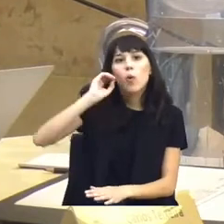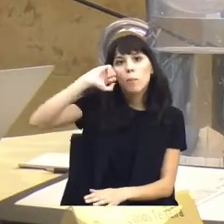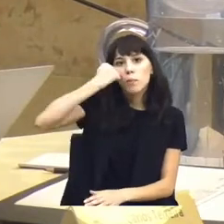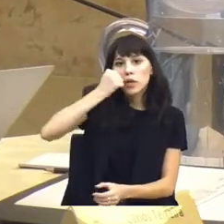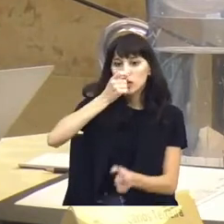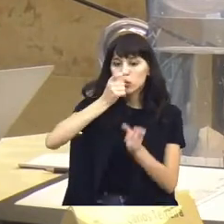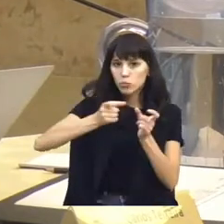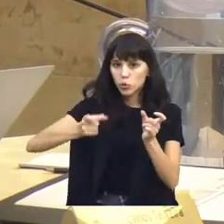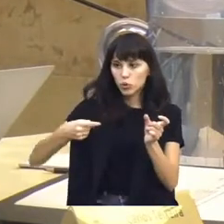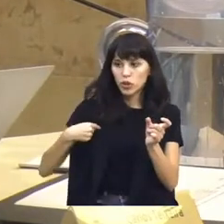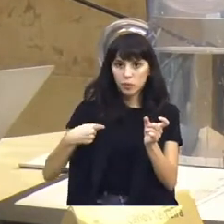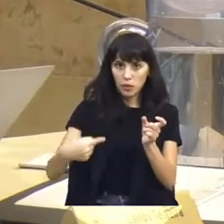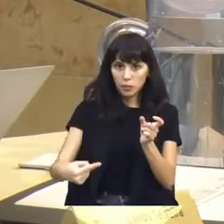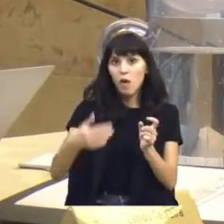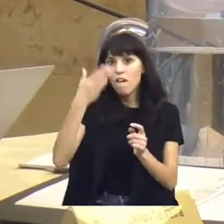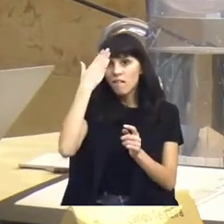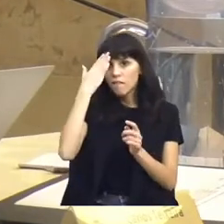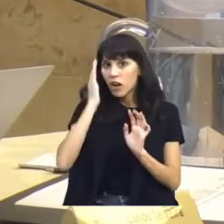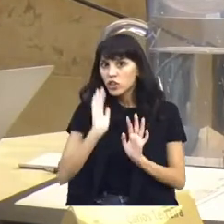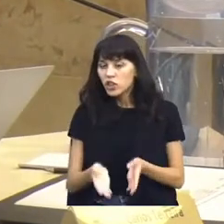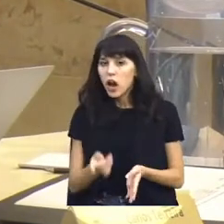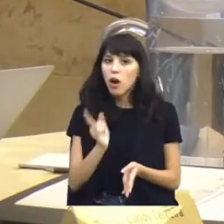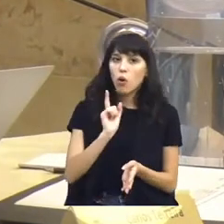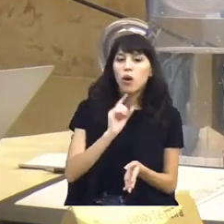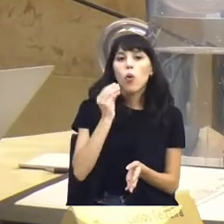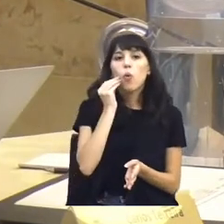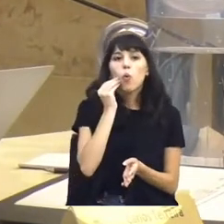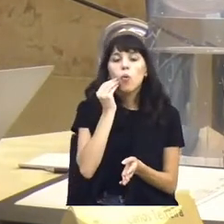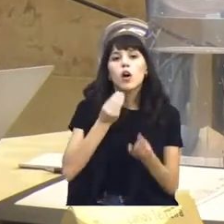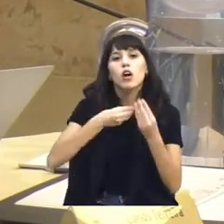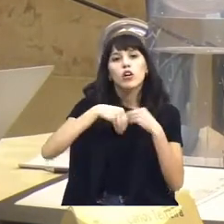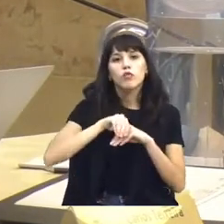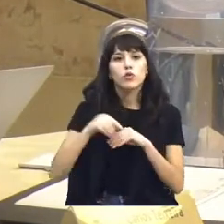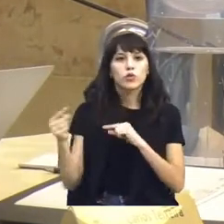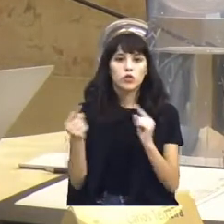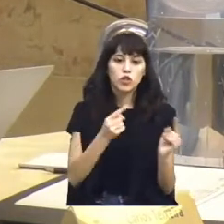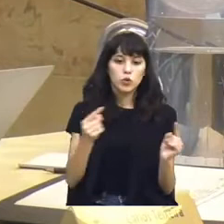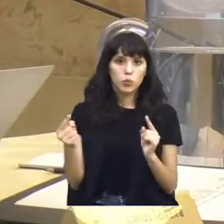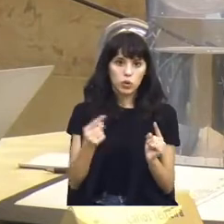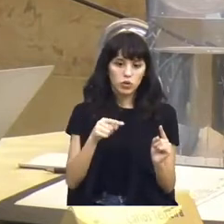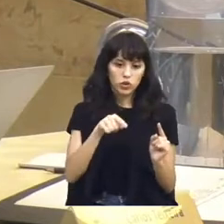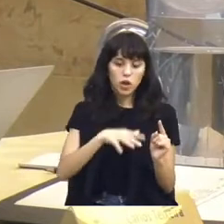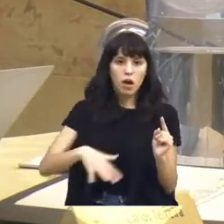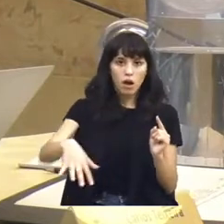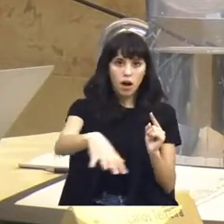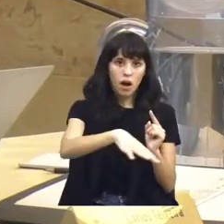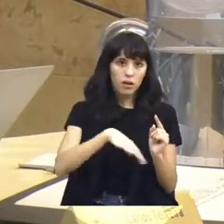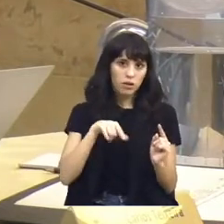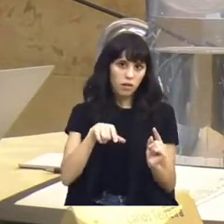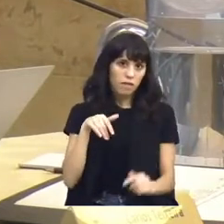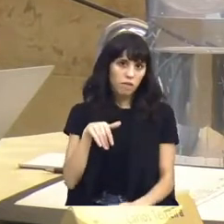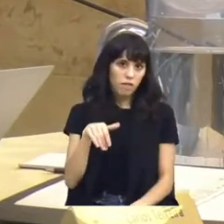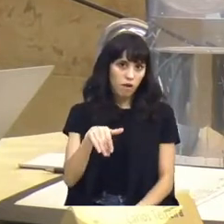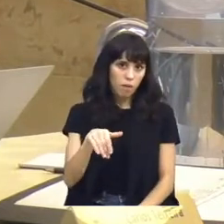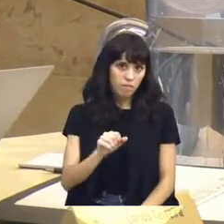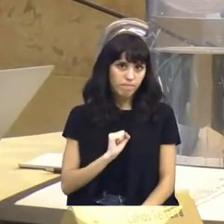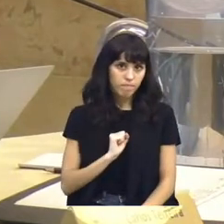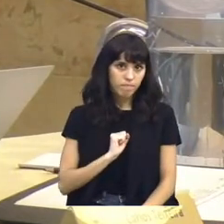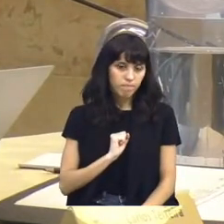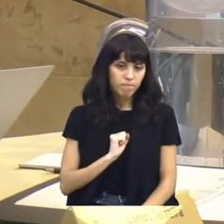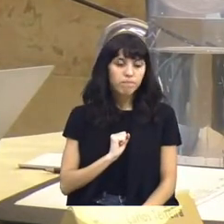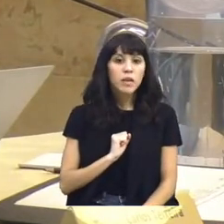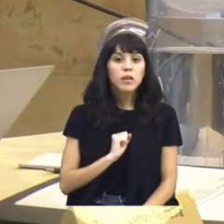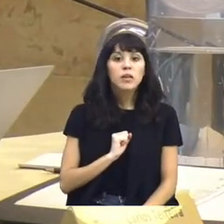já existe alguma previsão então concreta do reforço nos transportes públicos que vão ser que vão que vai ser implementado